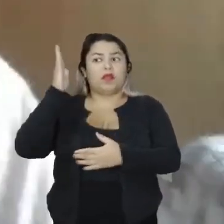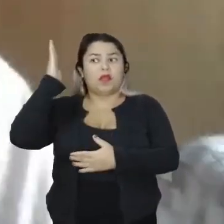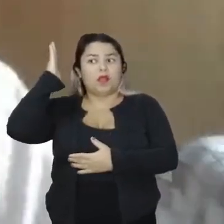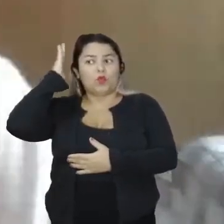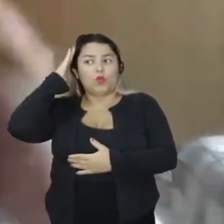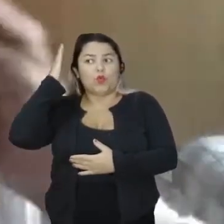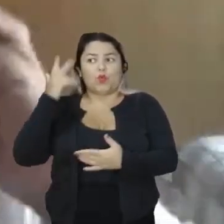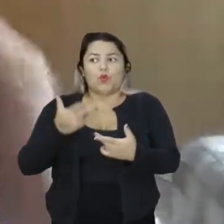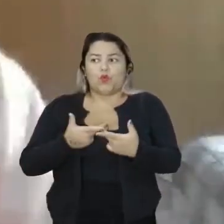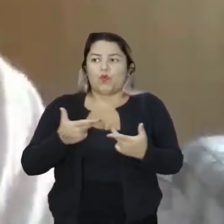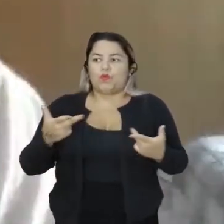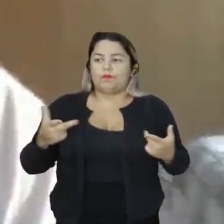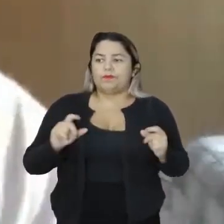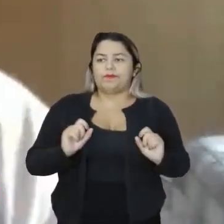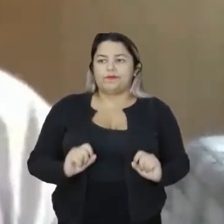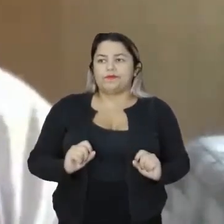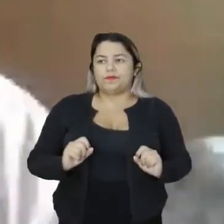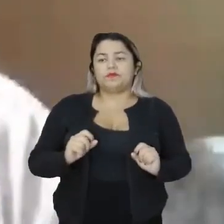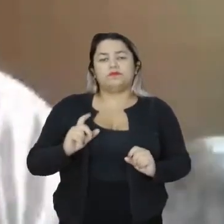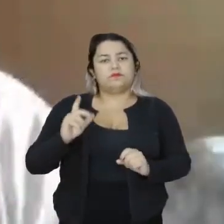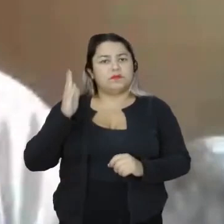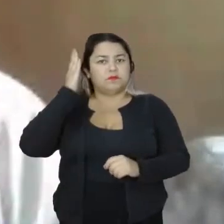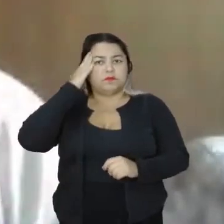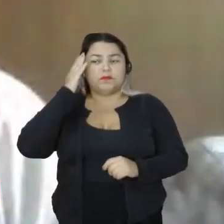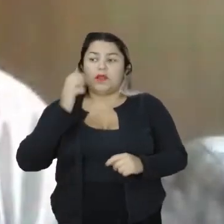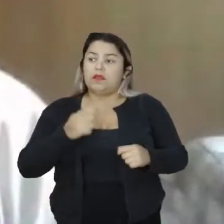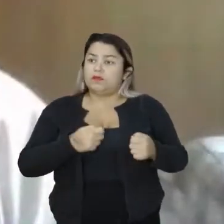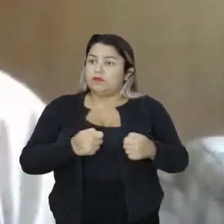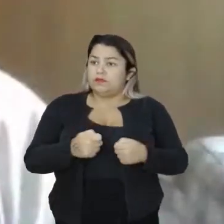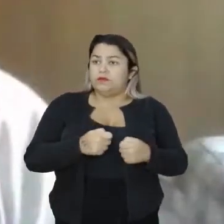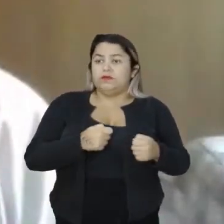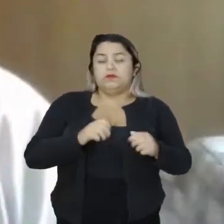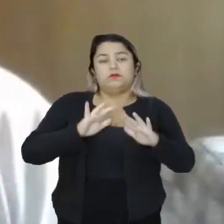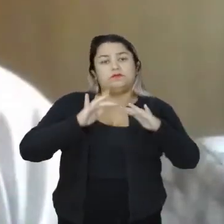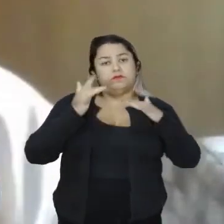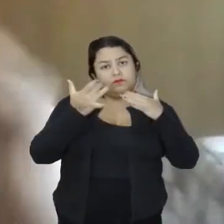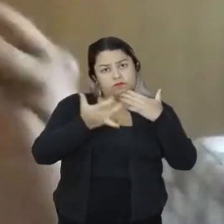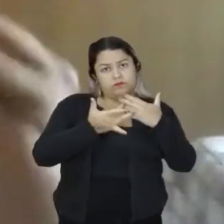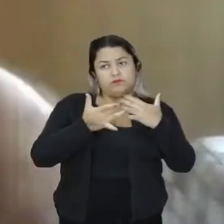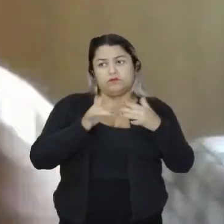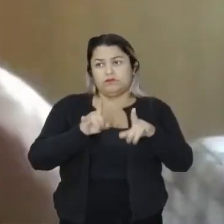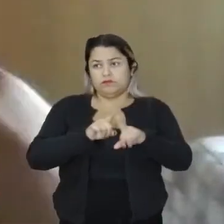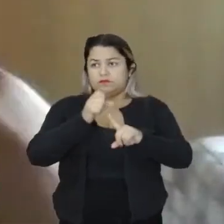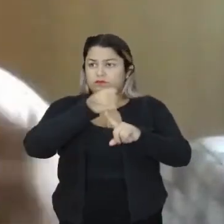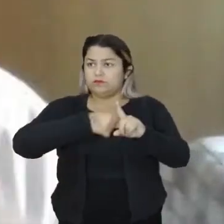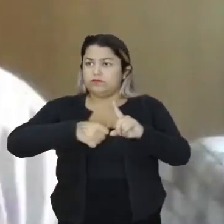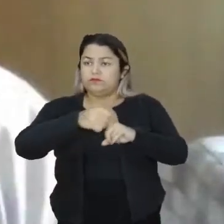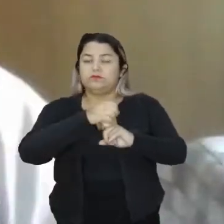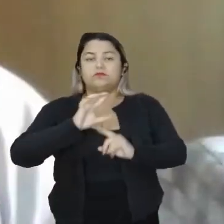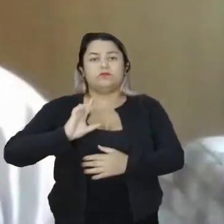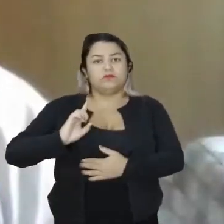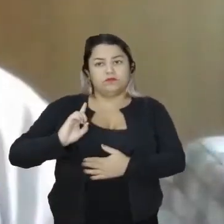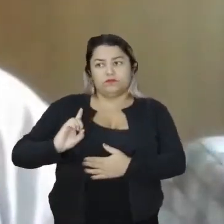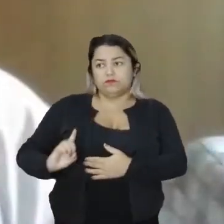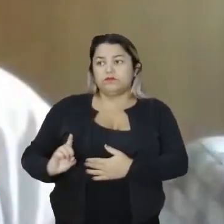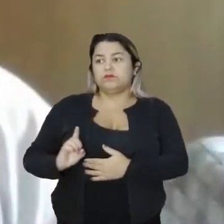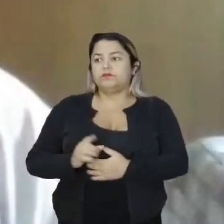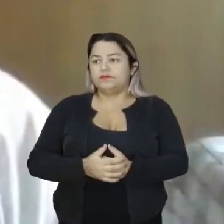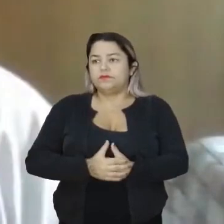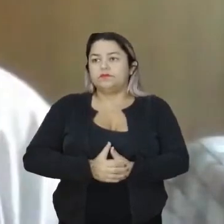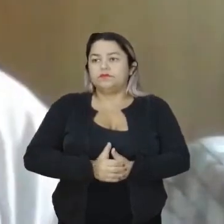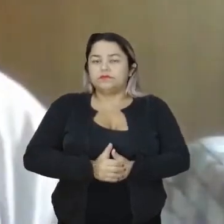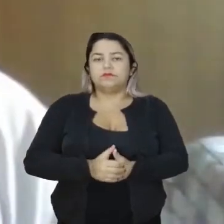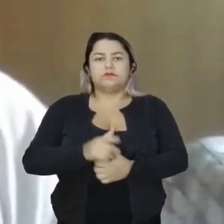é necessário que a gente saiba lidar com isso, porque nas redes sociais a gente percebe, a direita, a extrema direita, ela tem